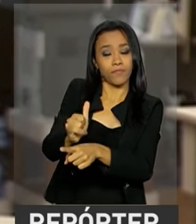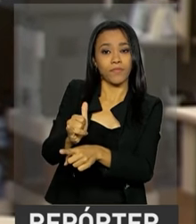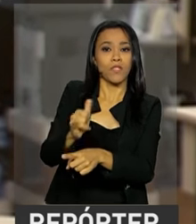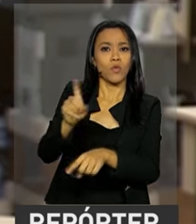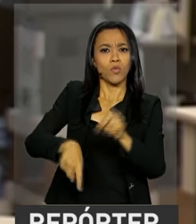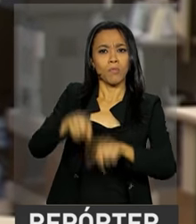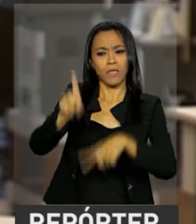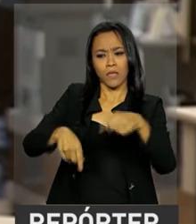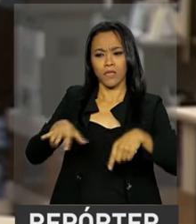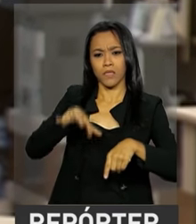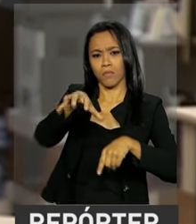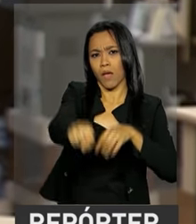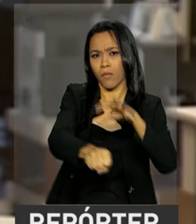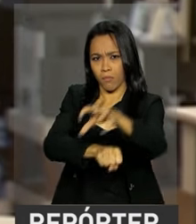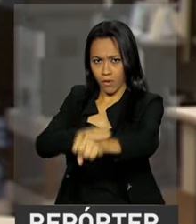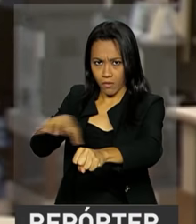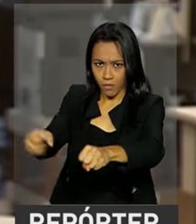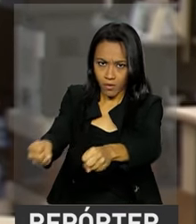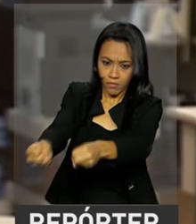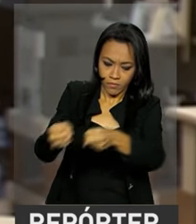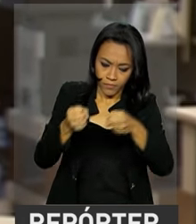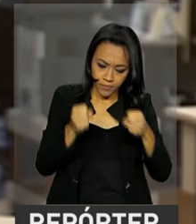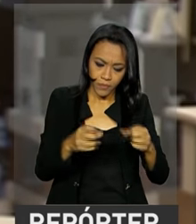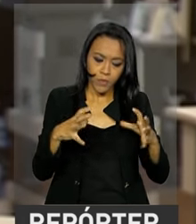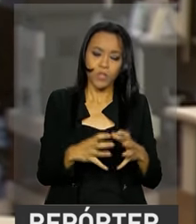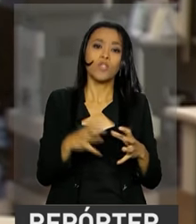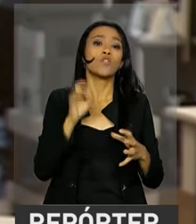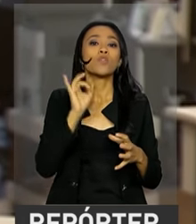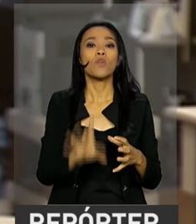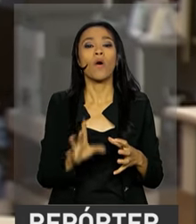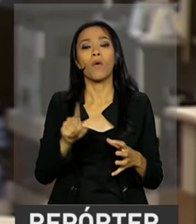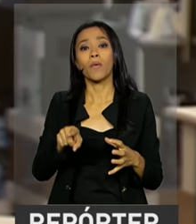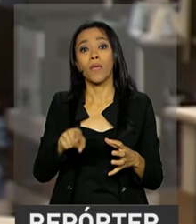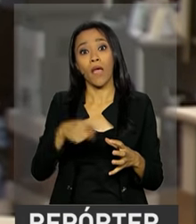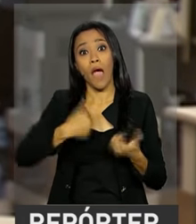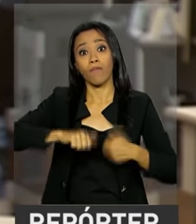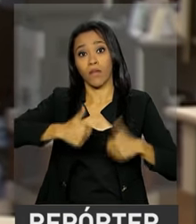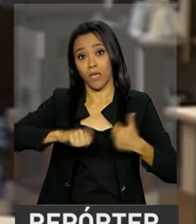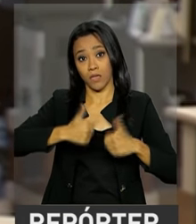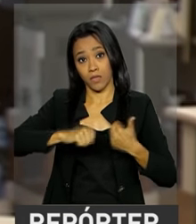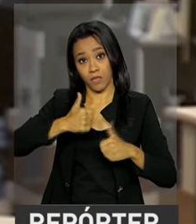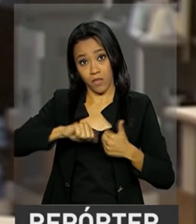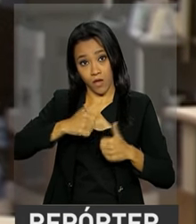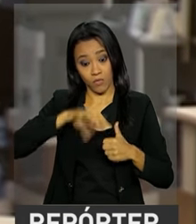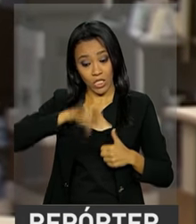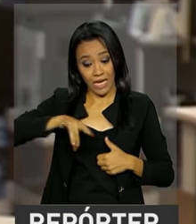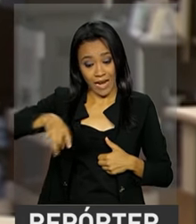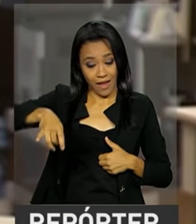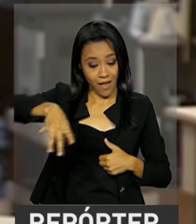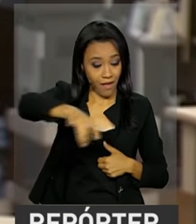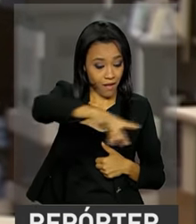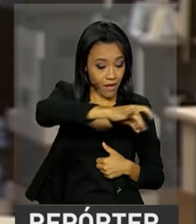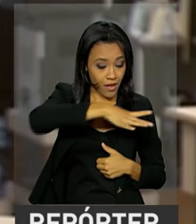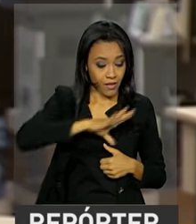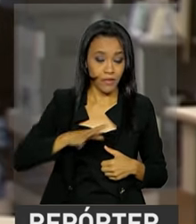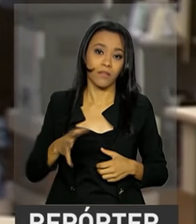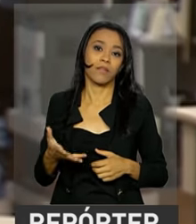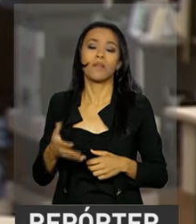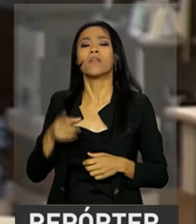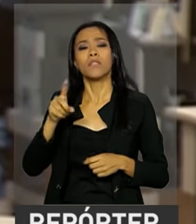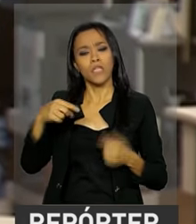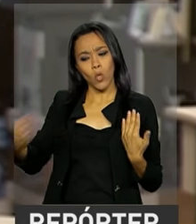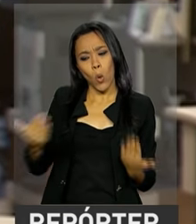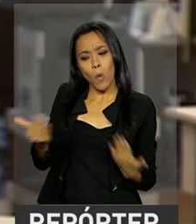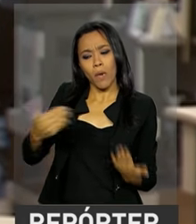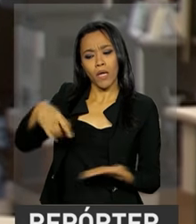produtos em estoque produzidos após a adoção da medida só são expedidos com avaliação oficial de cada lote, comparando com os